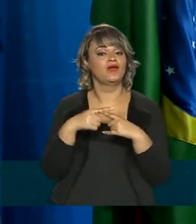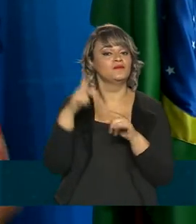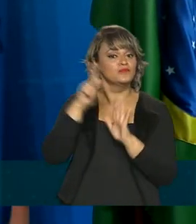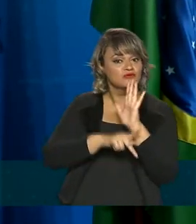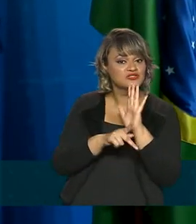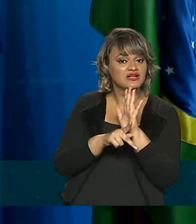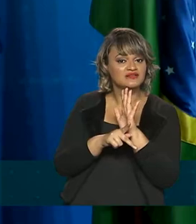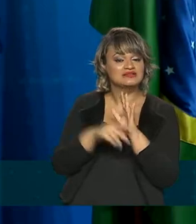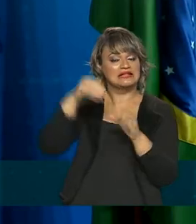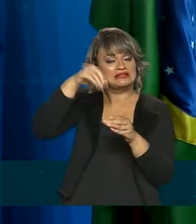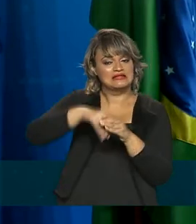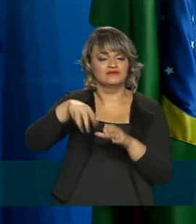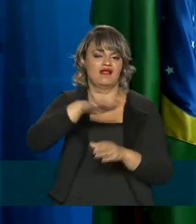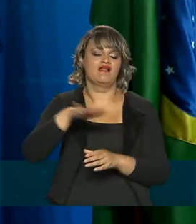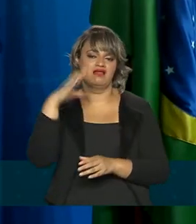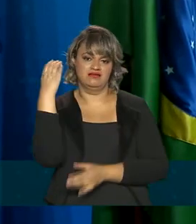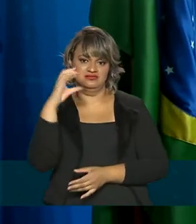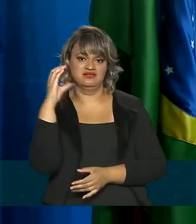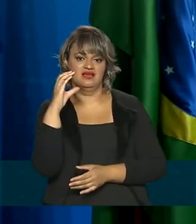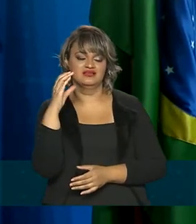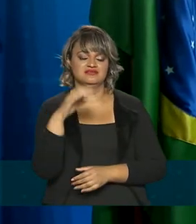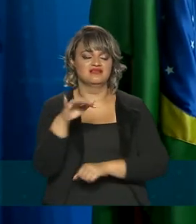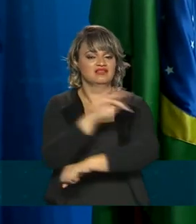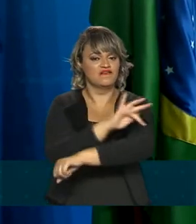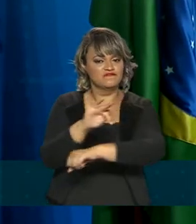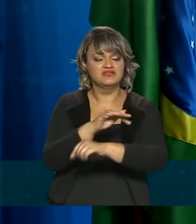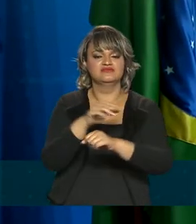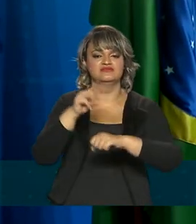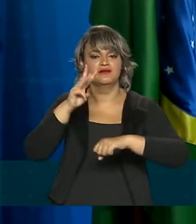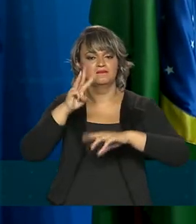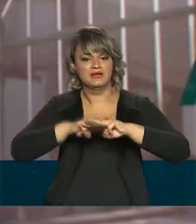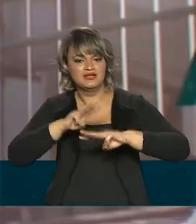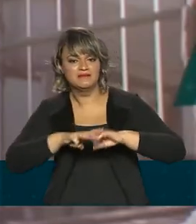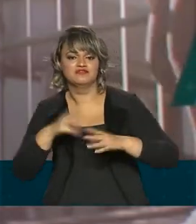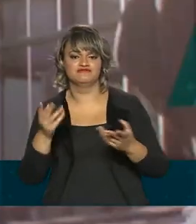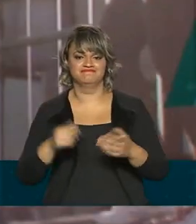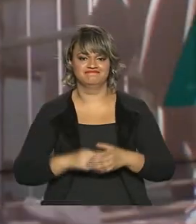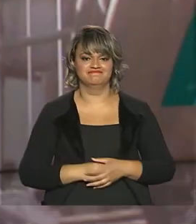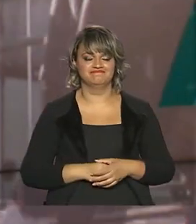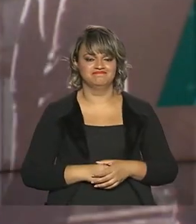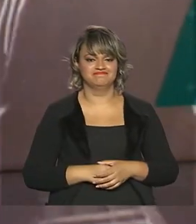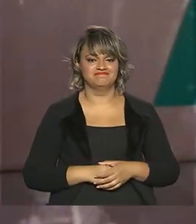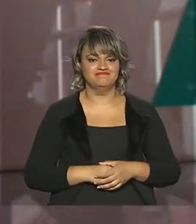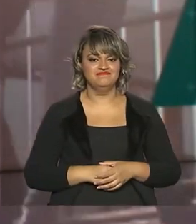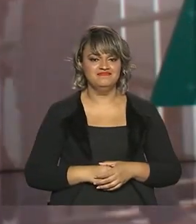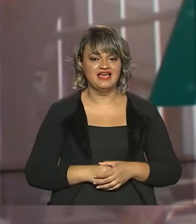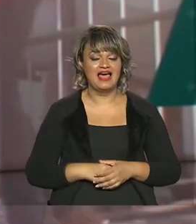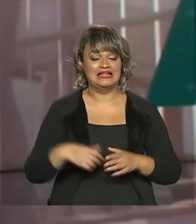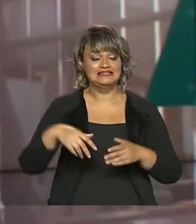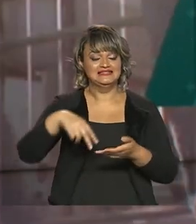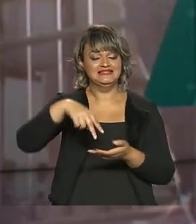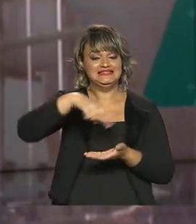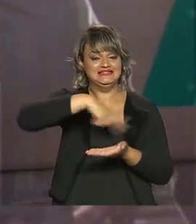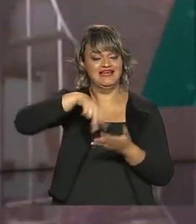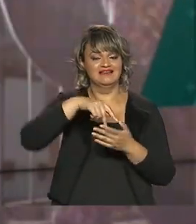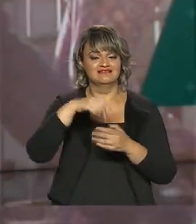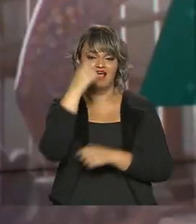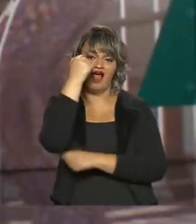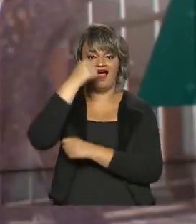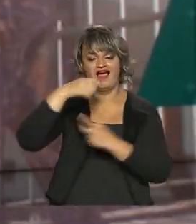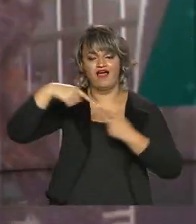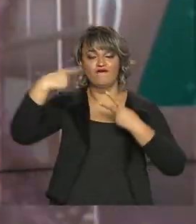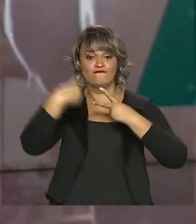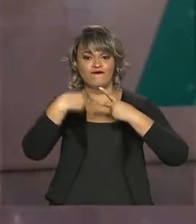deitar dentro do campo da ciência ele entra na Física na matemática o forró recebeu o reconhecimento